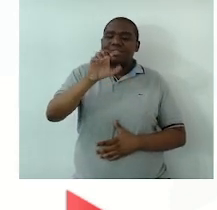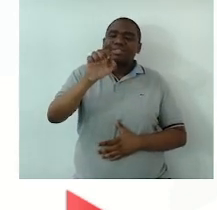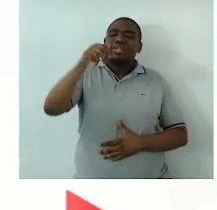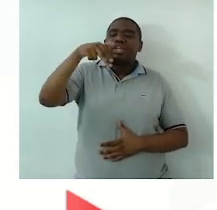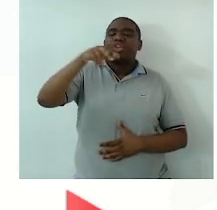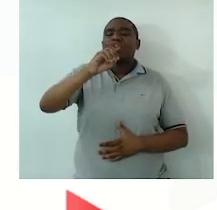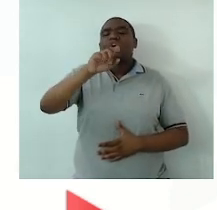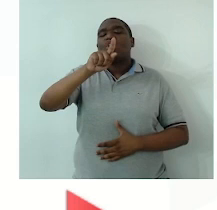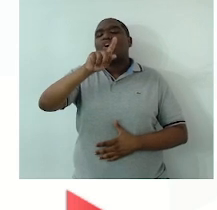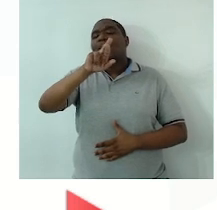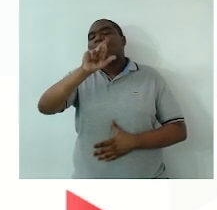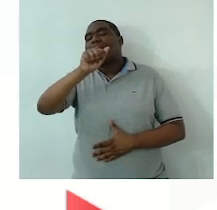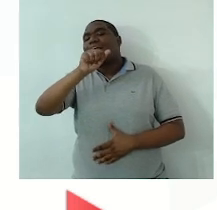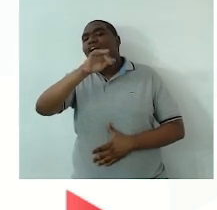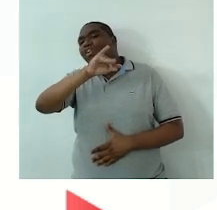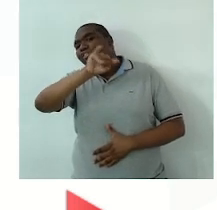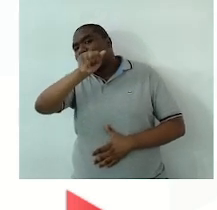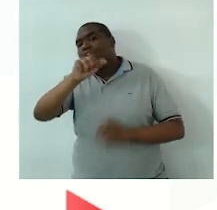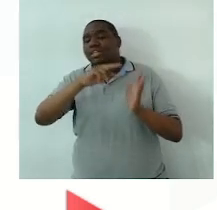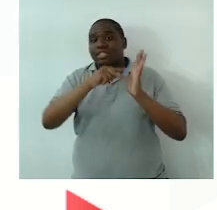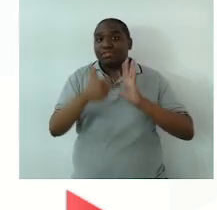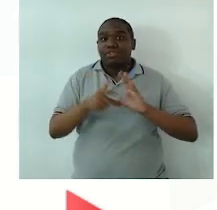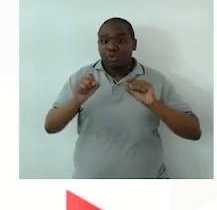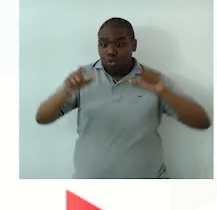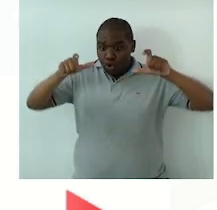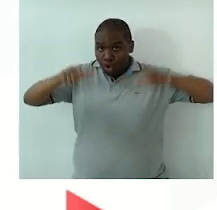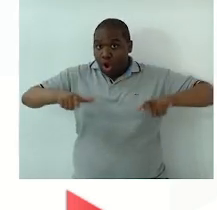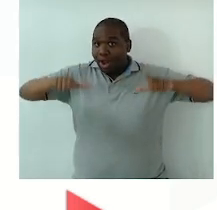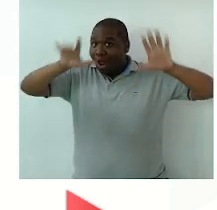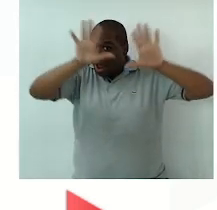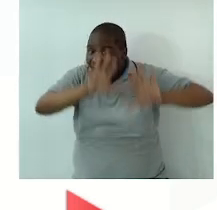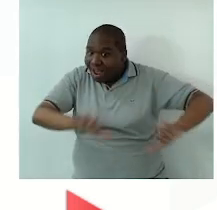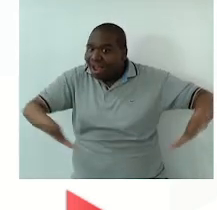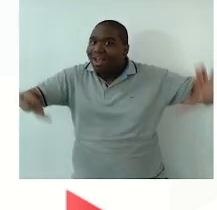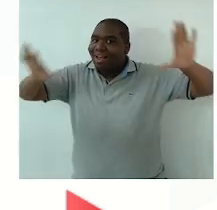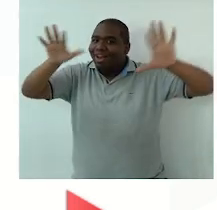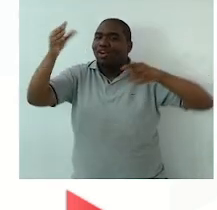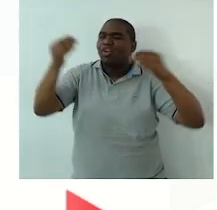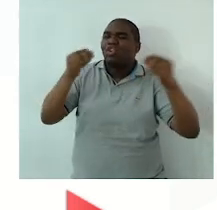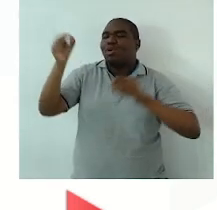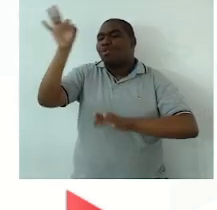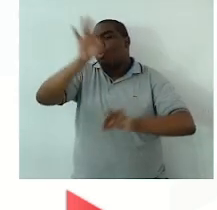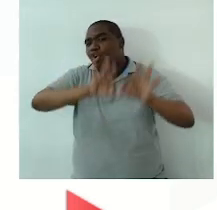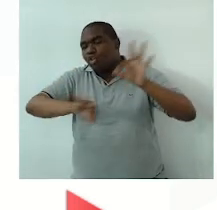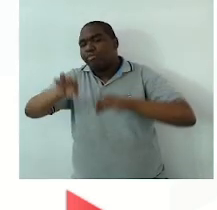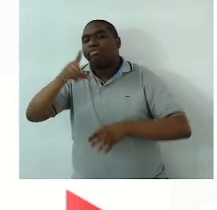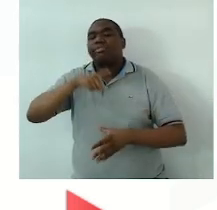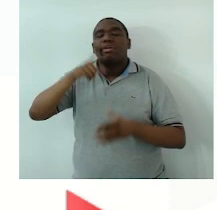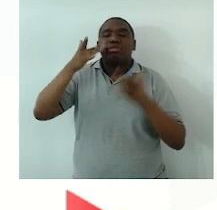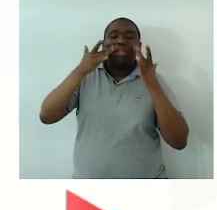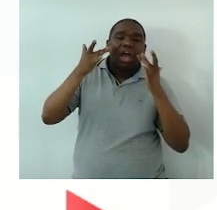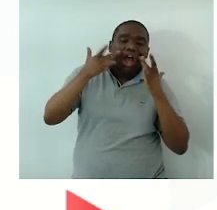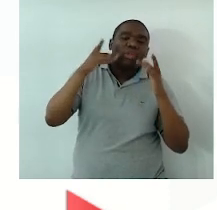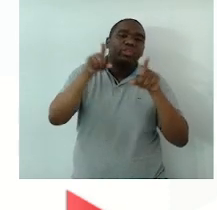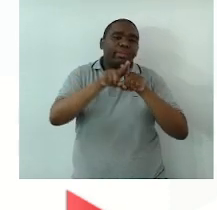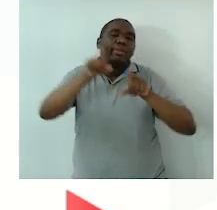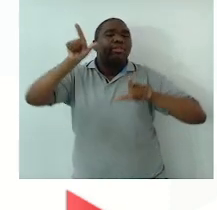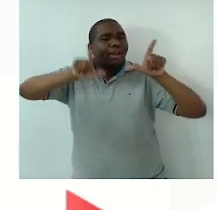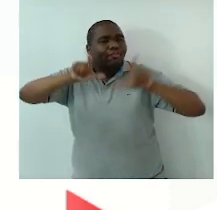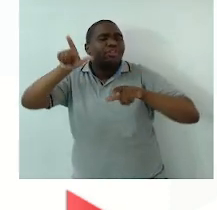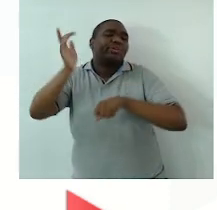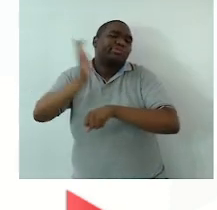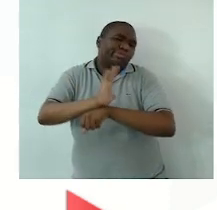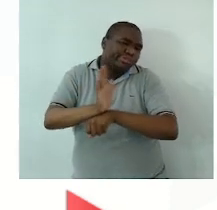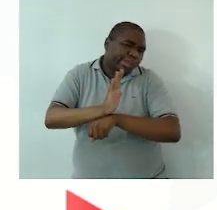cenário do espetáculo, enfim, a cenografia ela vai estar presente tanto no teatro, na televisão, no cinema